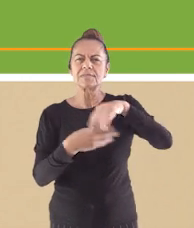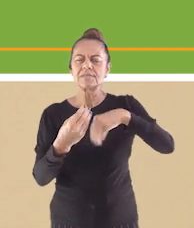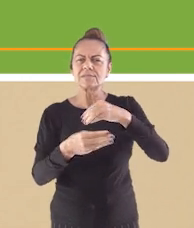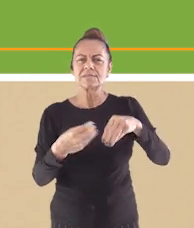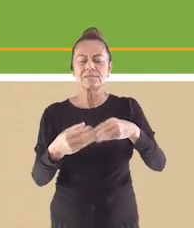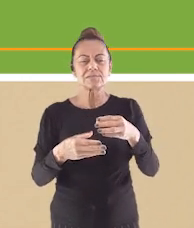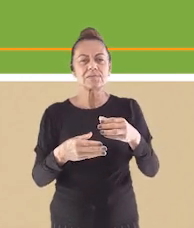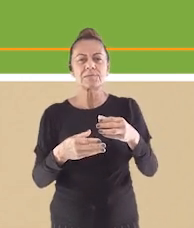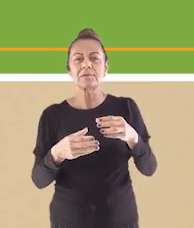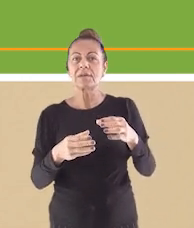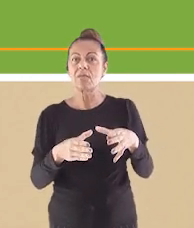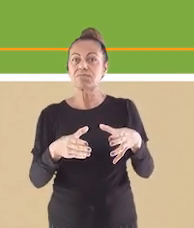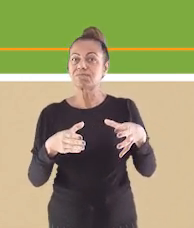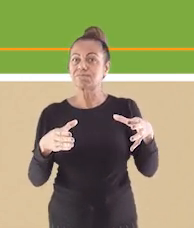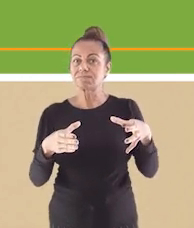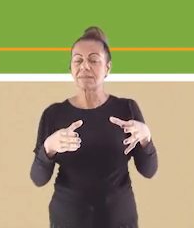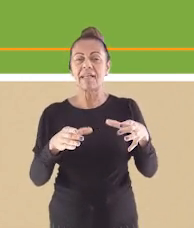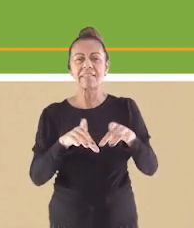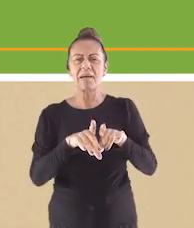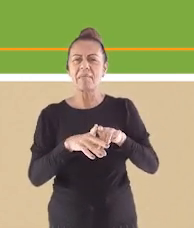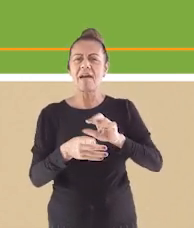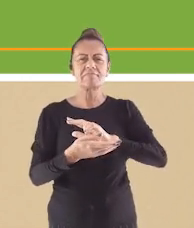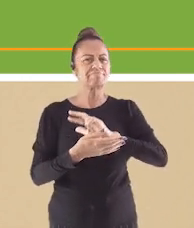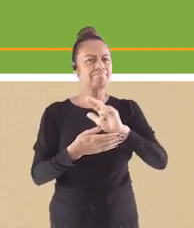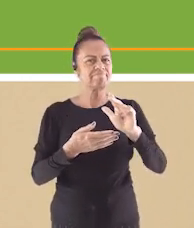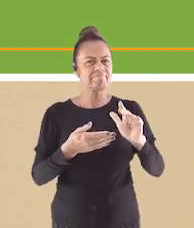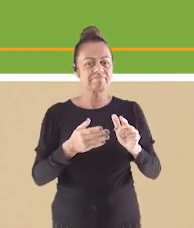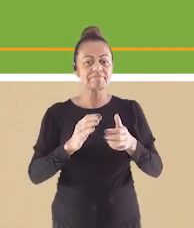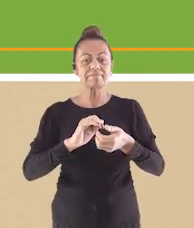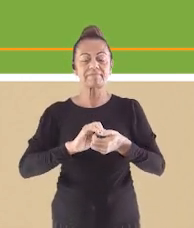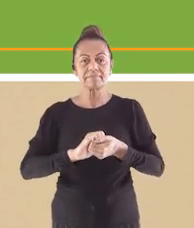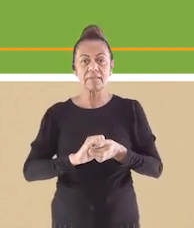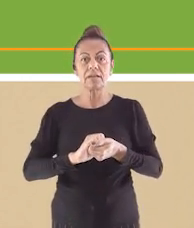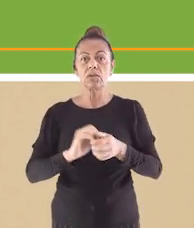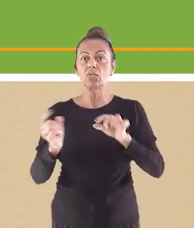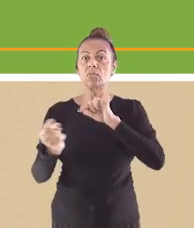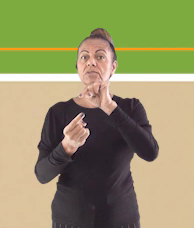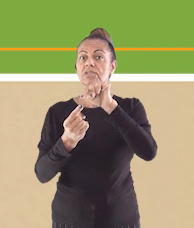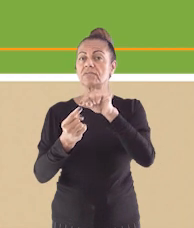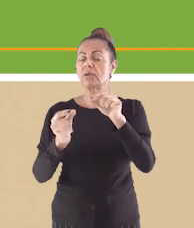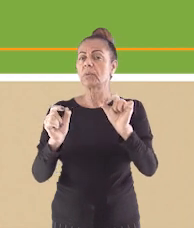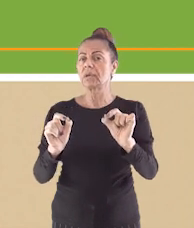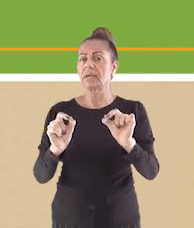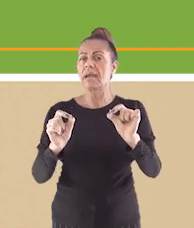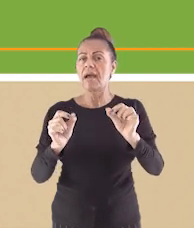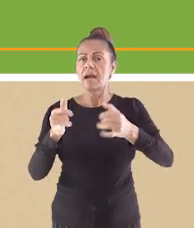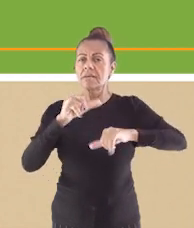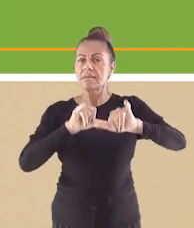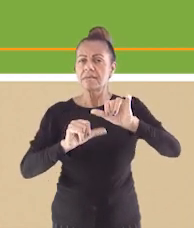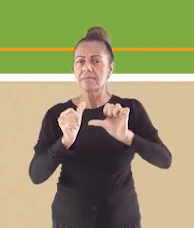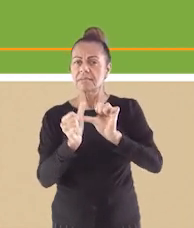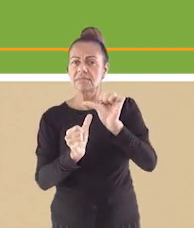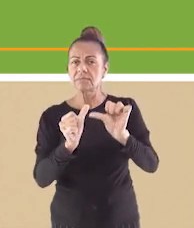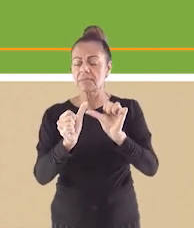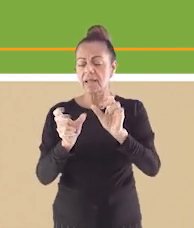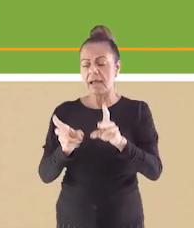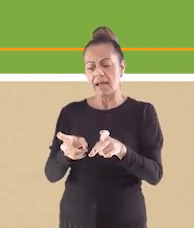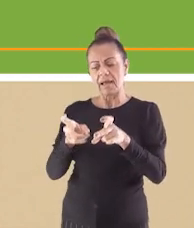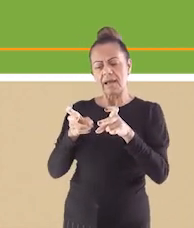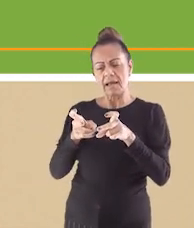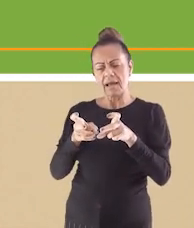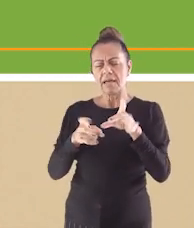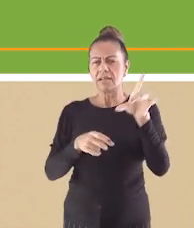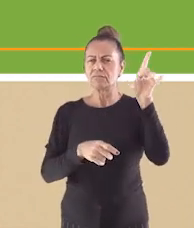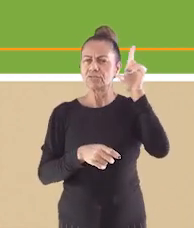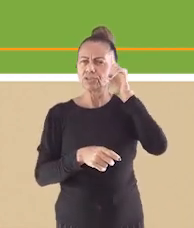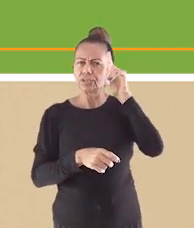com bicarbonato de sódio, etc. E nós temos o objetivo de identificar as transformações